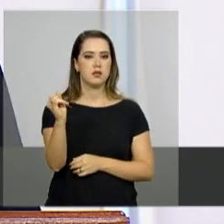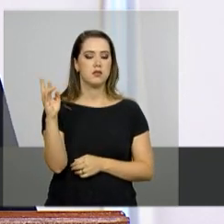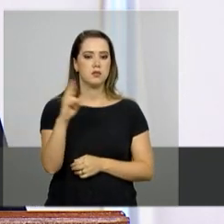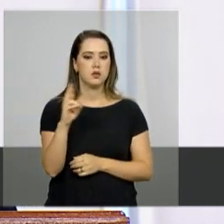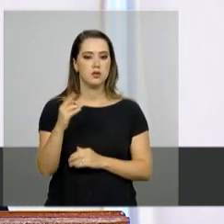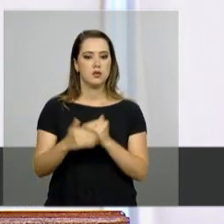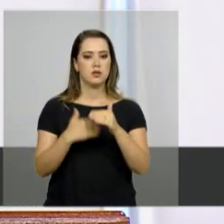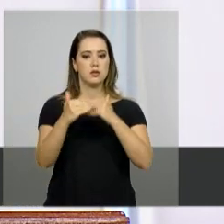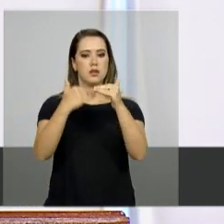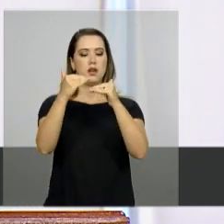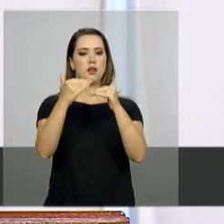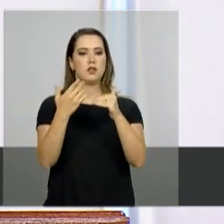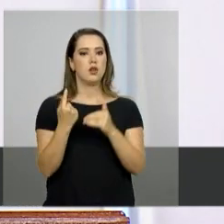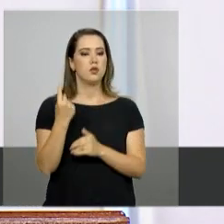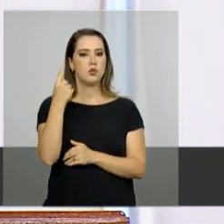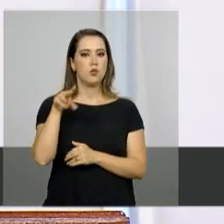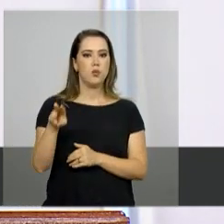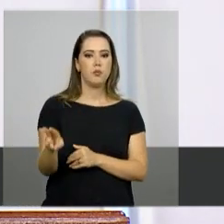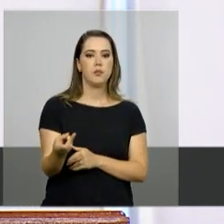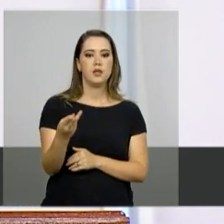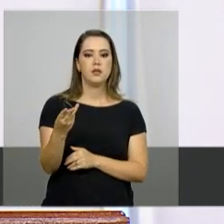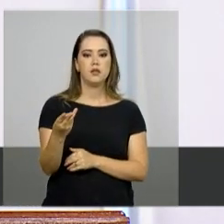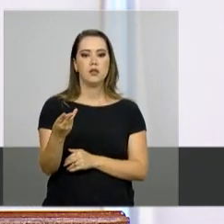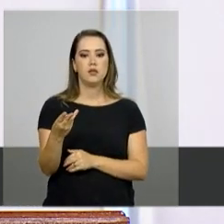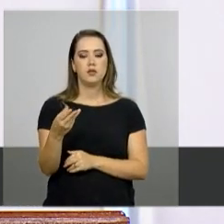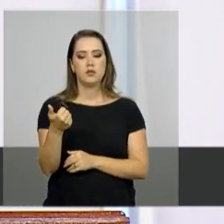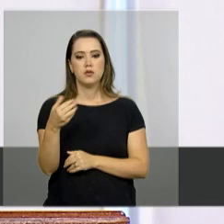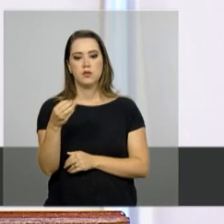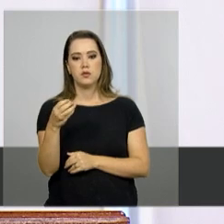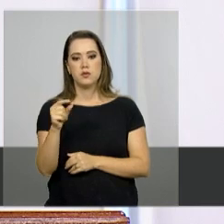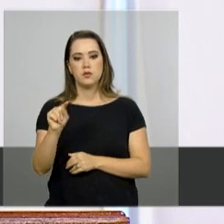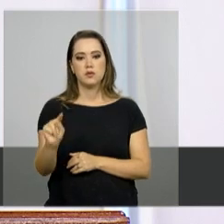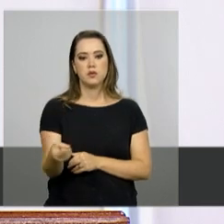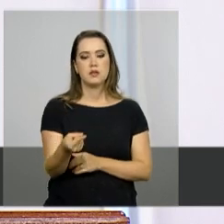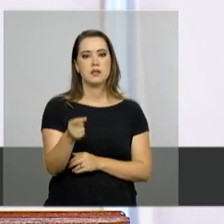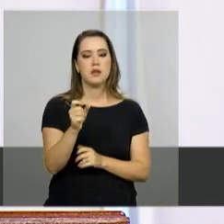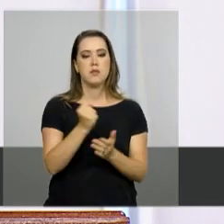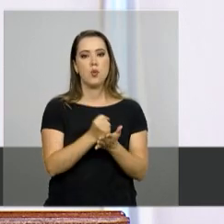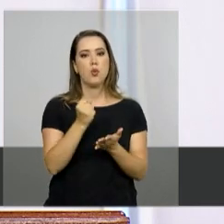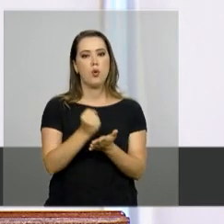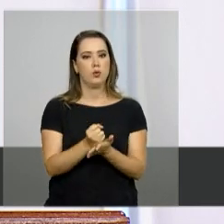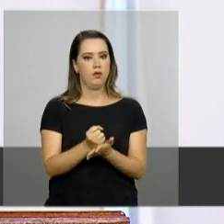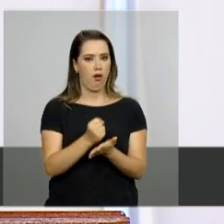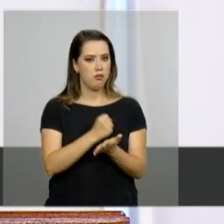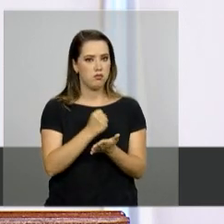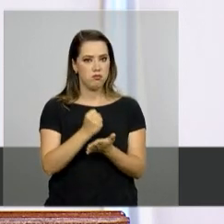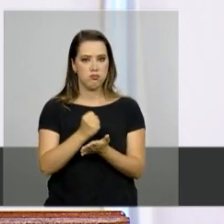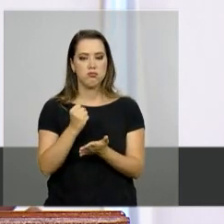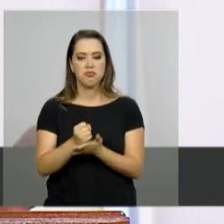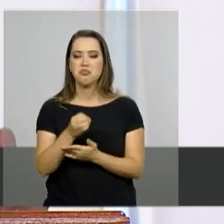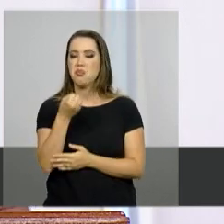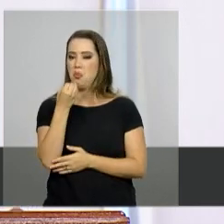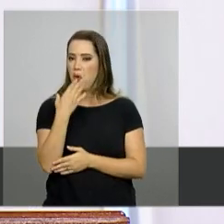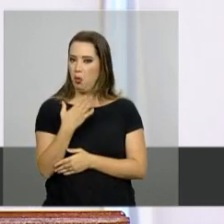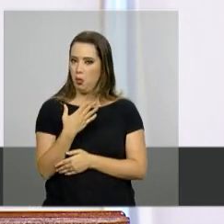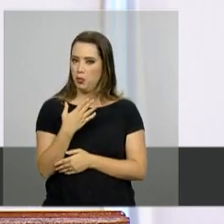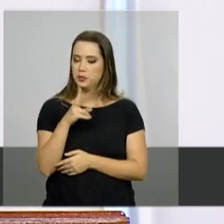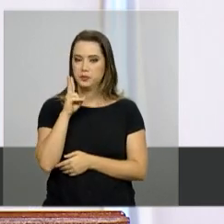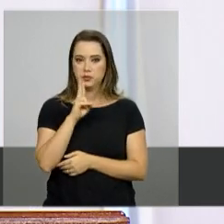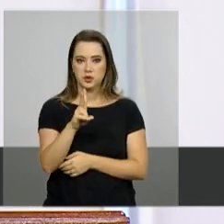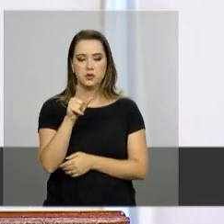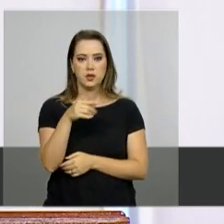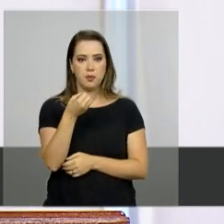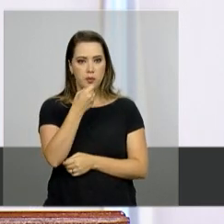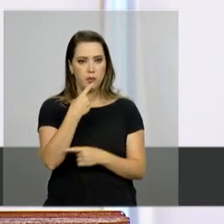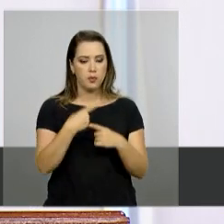geraram empréstimos de 1 milhão e 100 mil empréstimos portanto com sucesso absoluto tal foi o sucesso